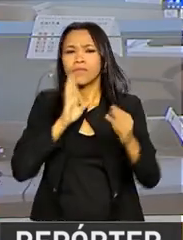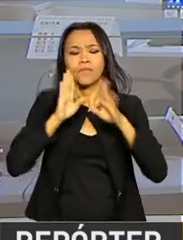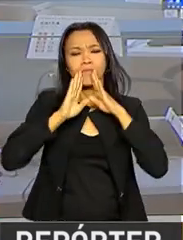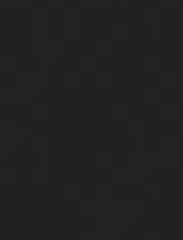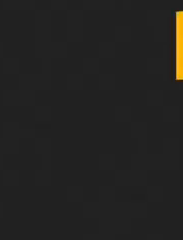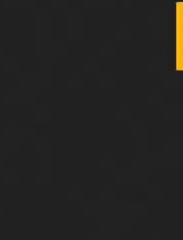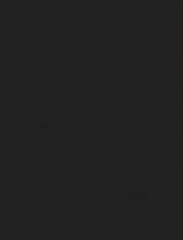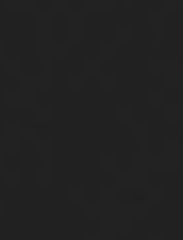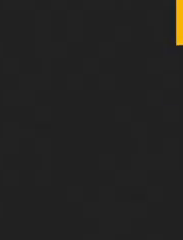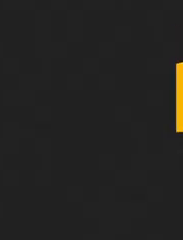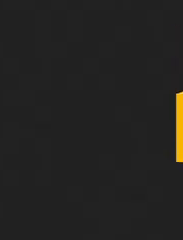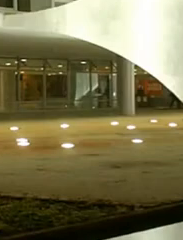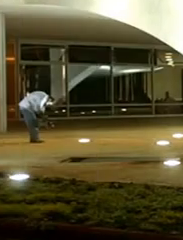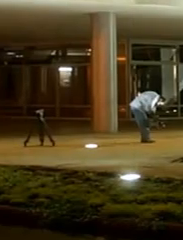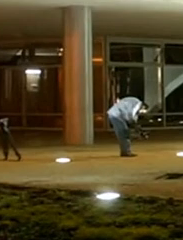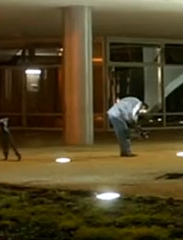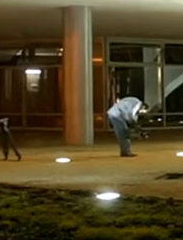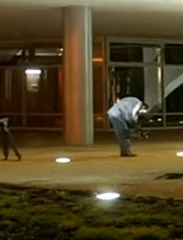redes sociais